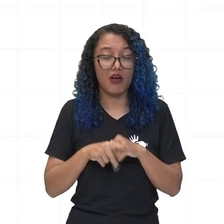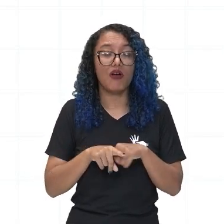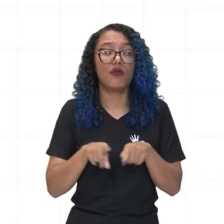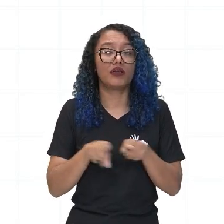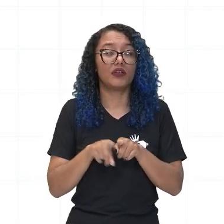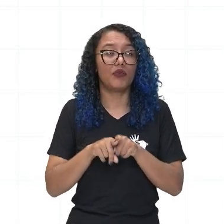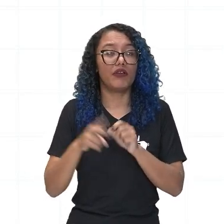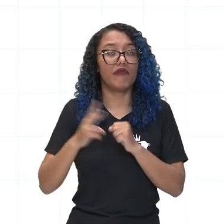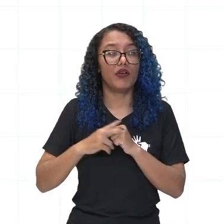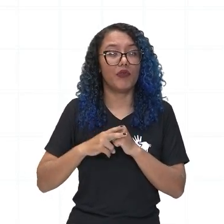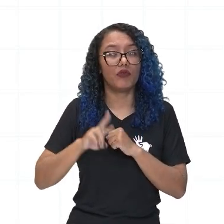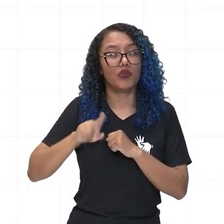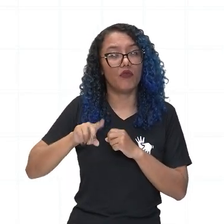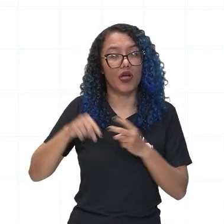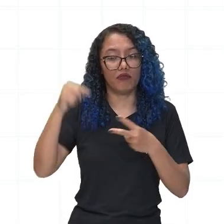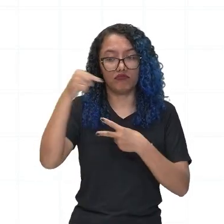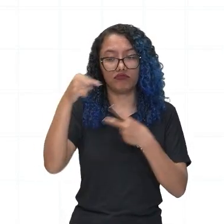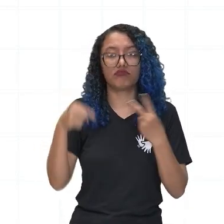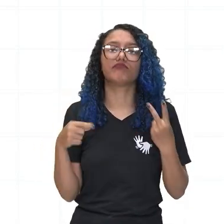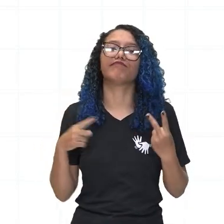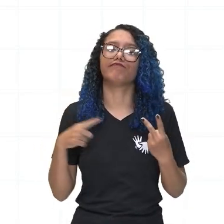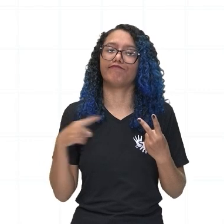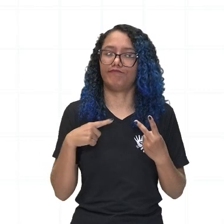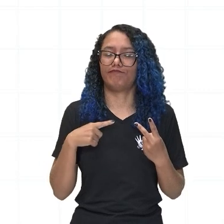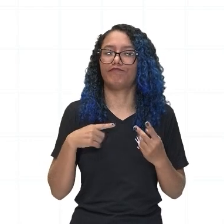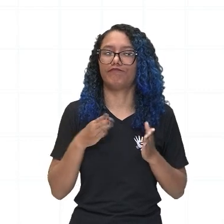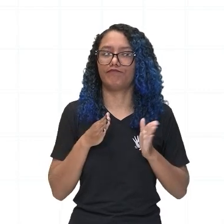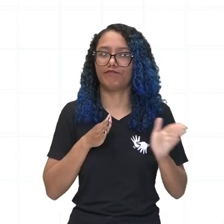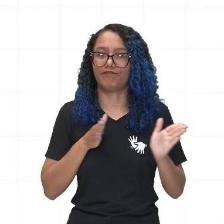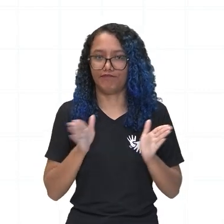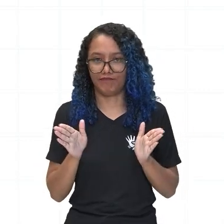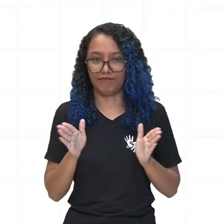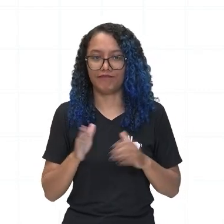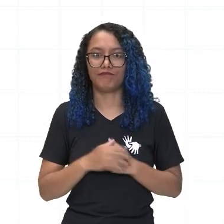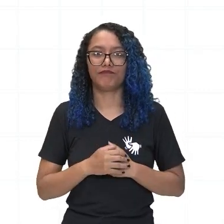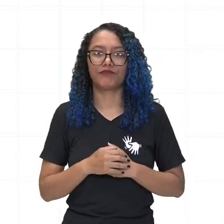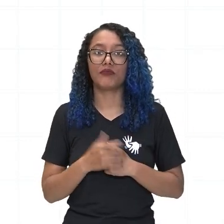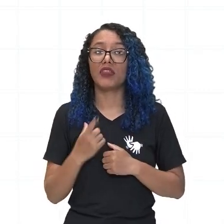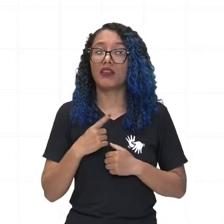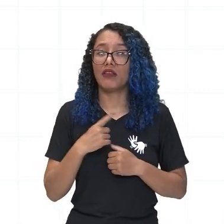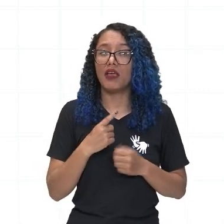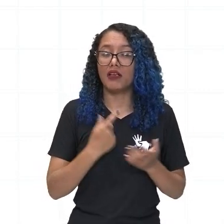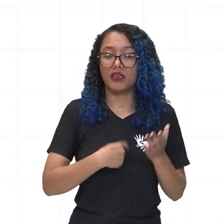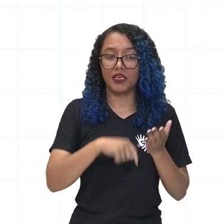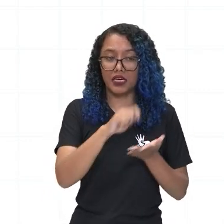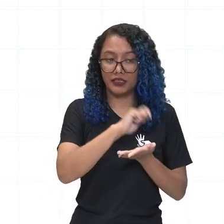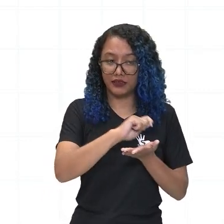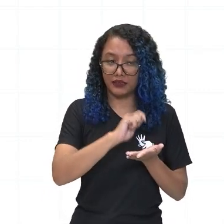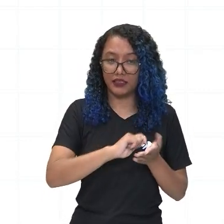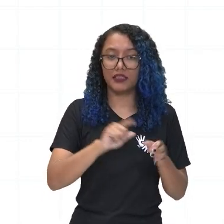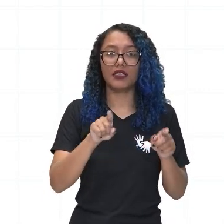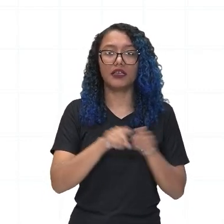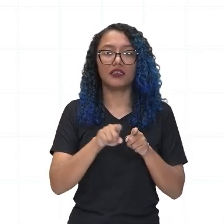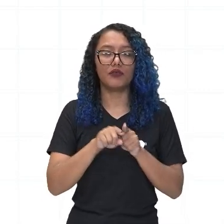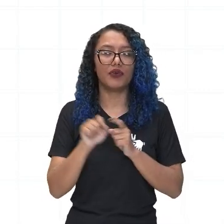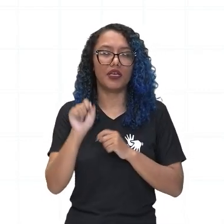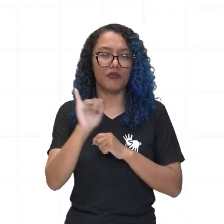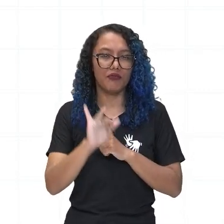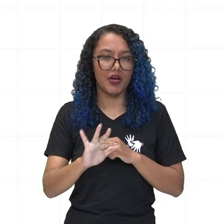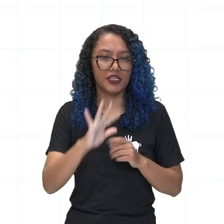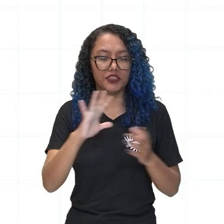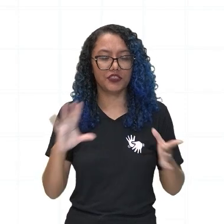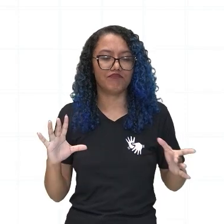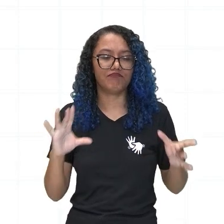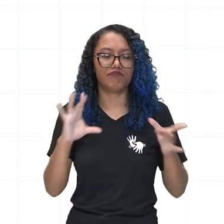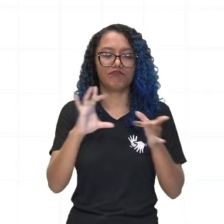não verbais. Notaram aí? Temos escrita, temos imagem. Então, eles vão associar ali para você poder compreender